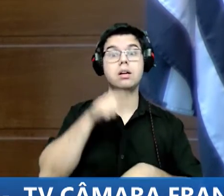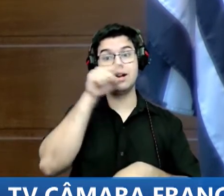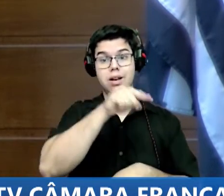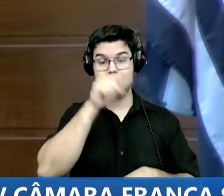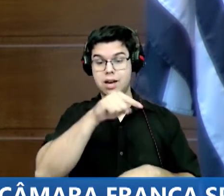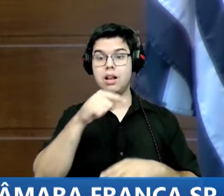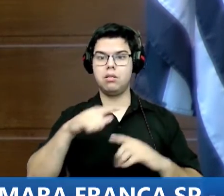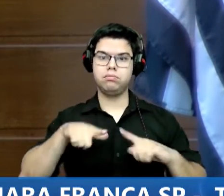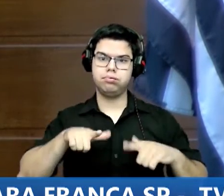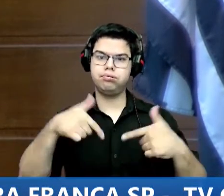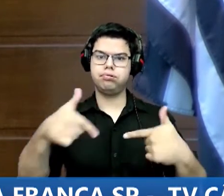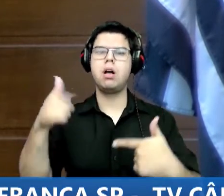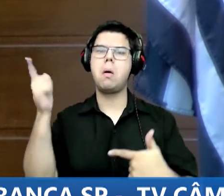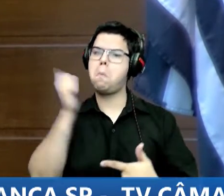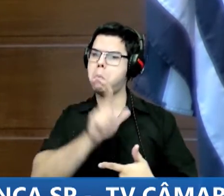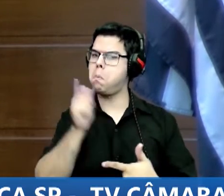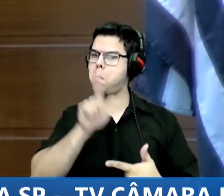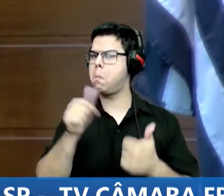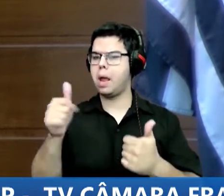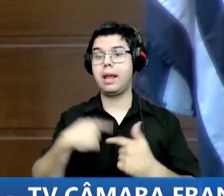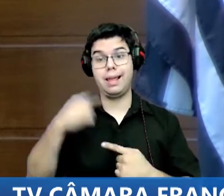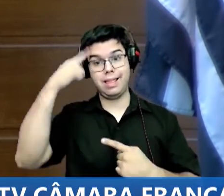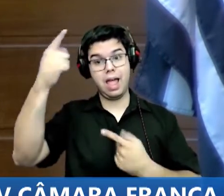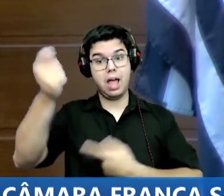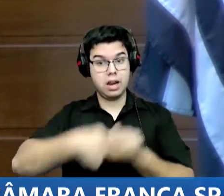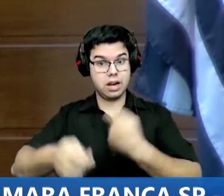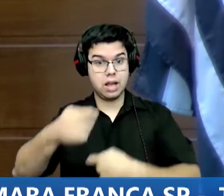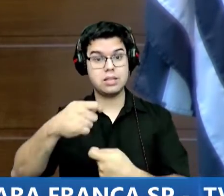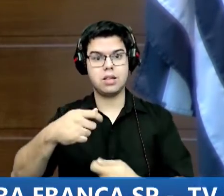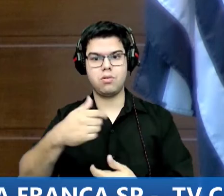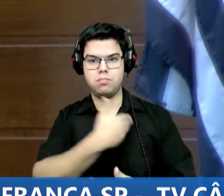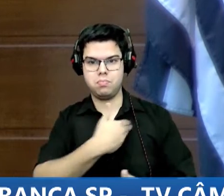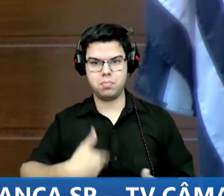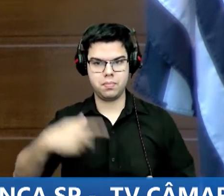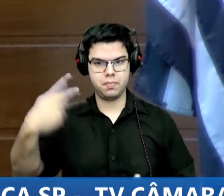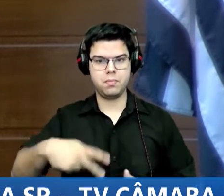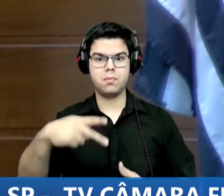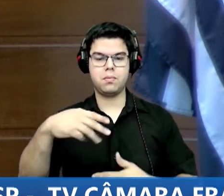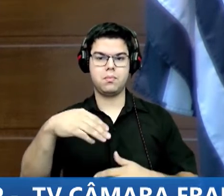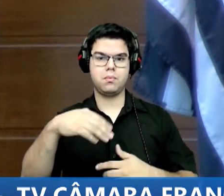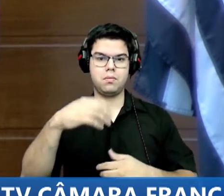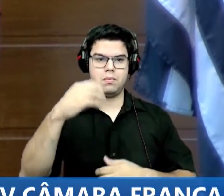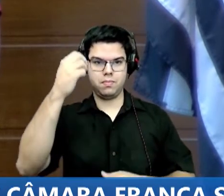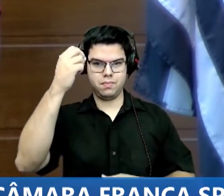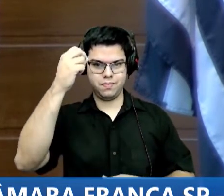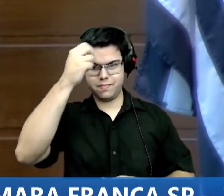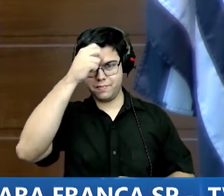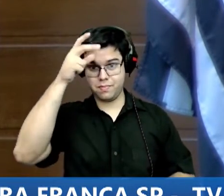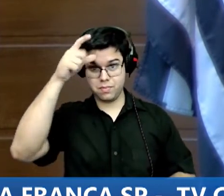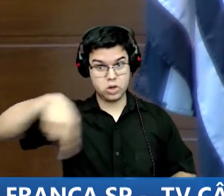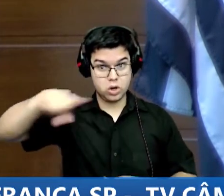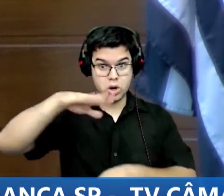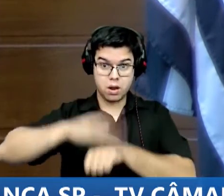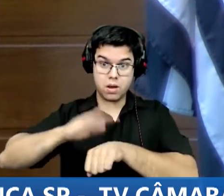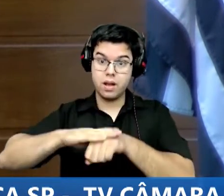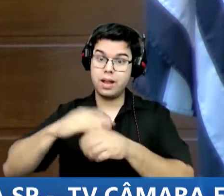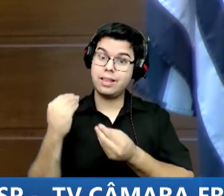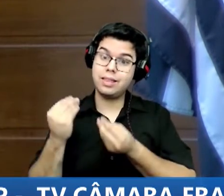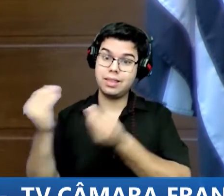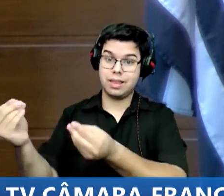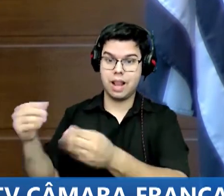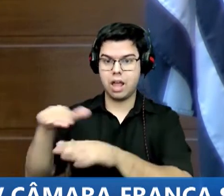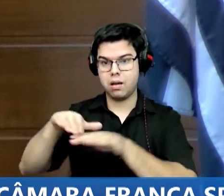A ideia da administração pública municipal, nesse projeto de lei que nós do Fórum Municipal vamos encaminhar à mesa diretiva, envolve